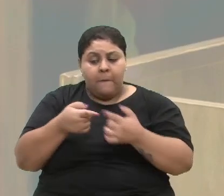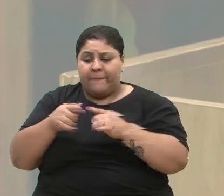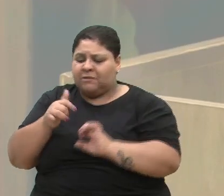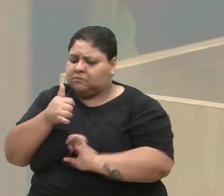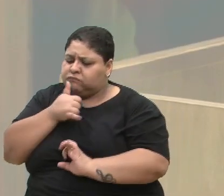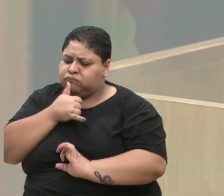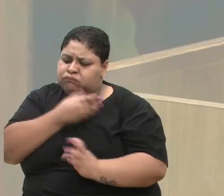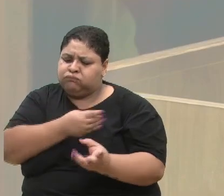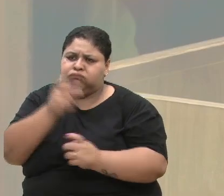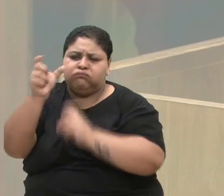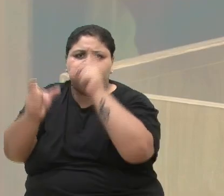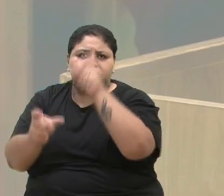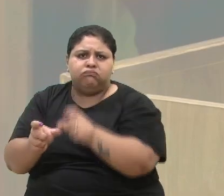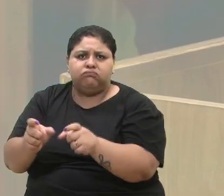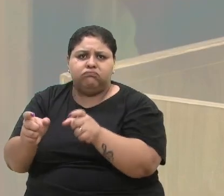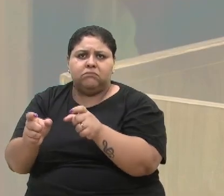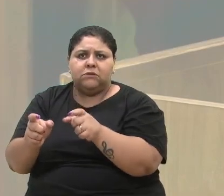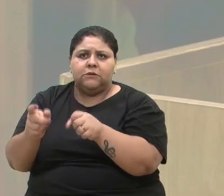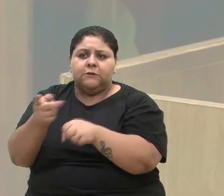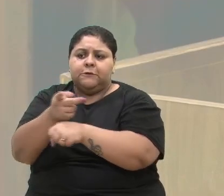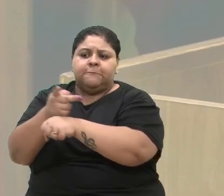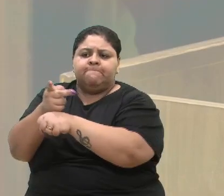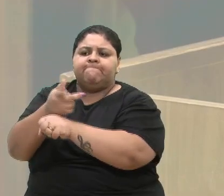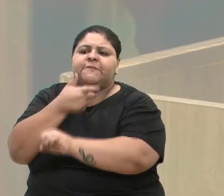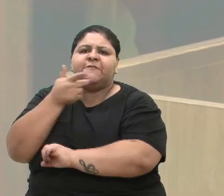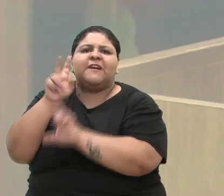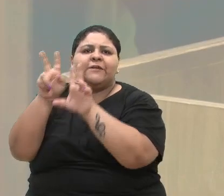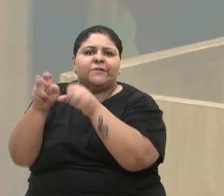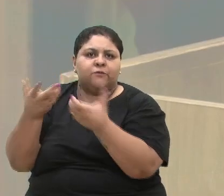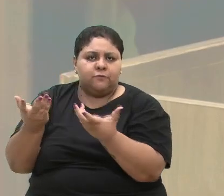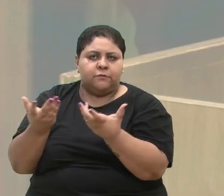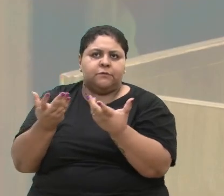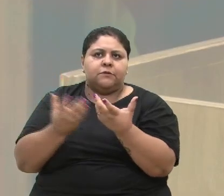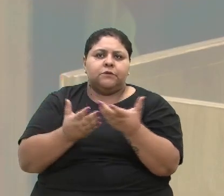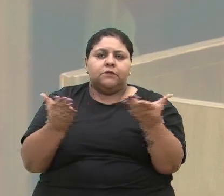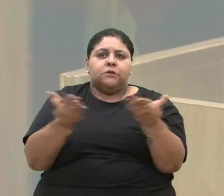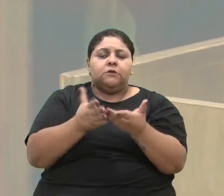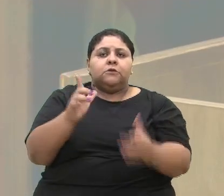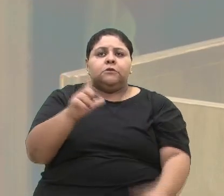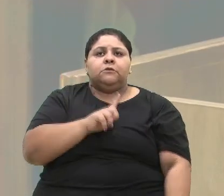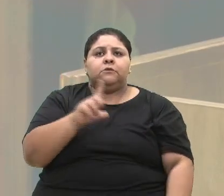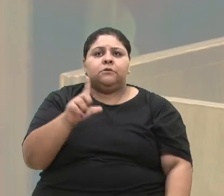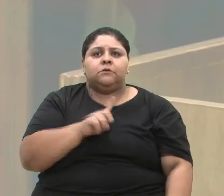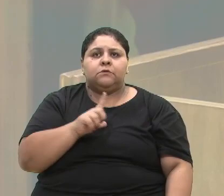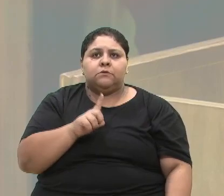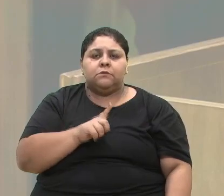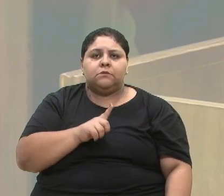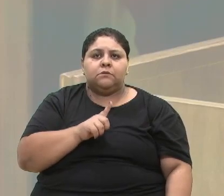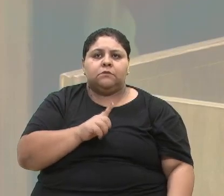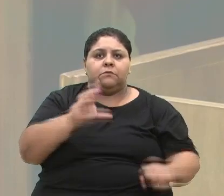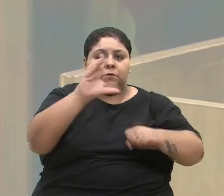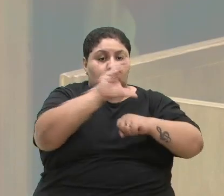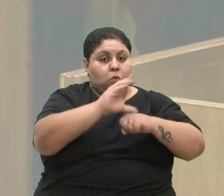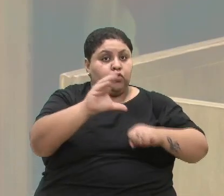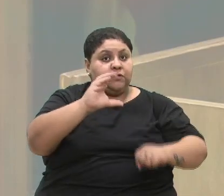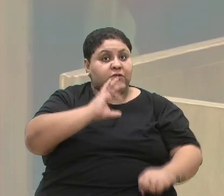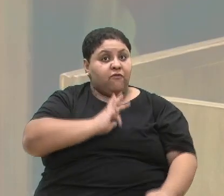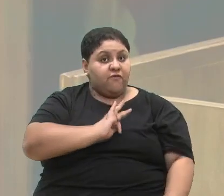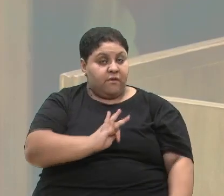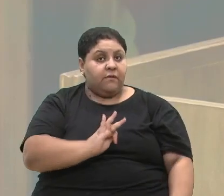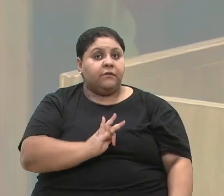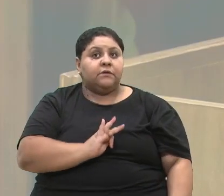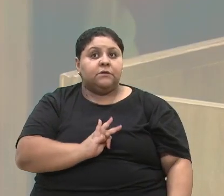muita gente que me procura e que fala sobre esse assunto. Que hoje nós temos uma Constituição Federal